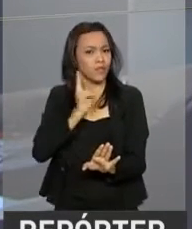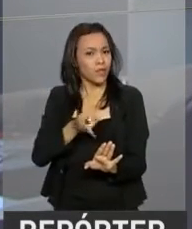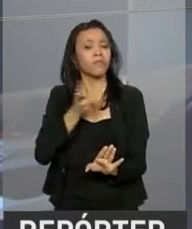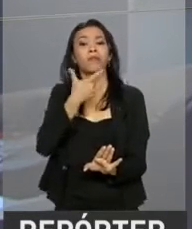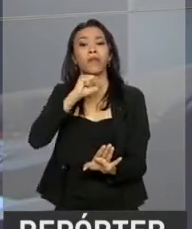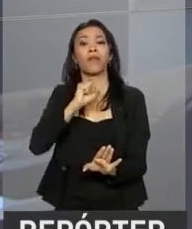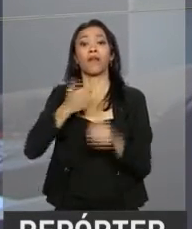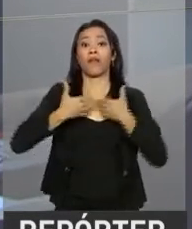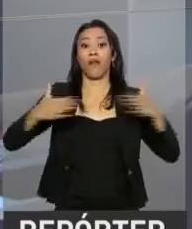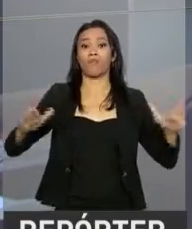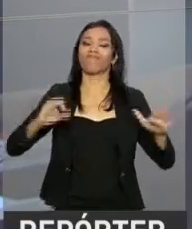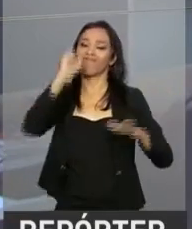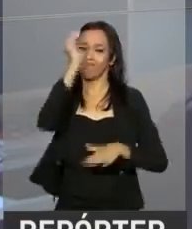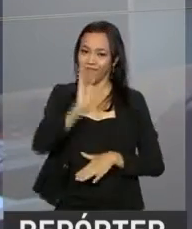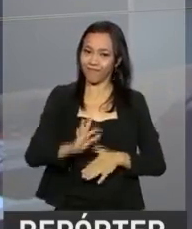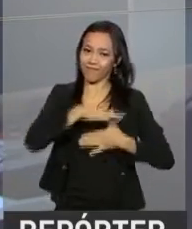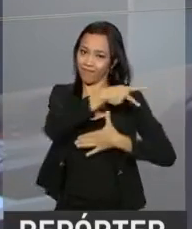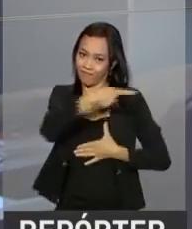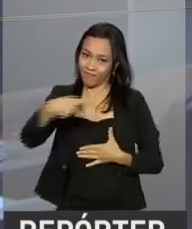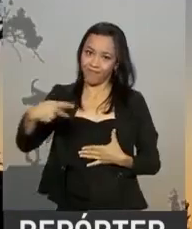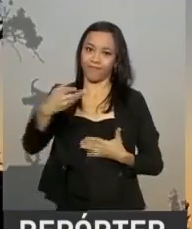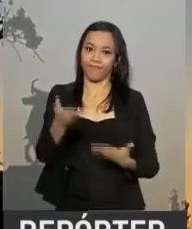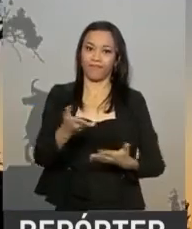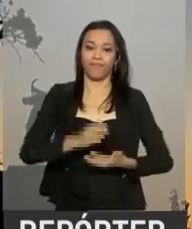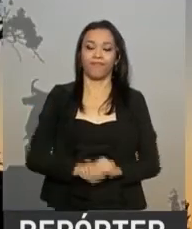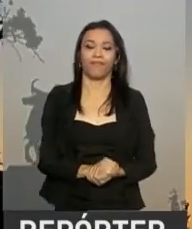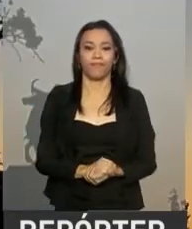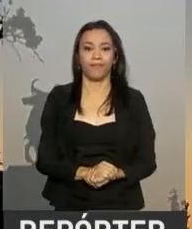tradicionalmente aberto pelo presidente brasileiro.